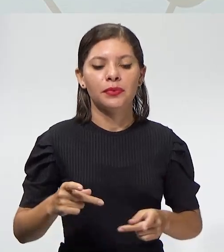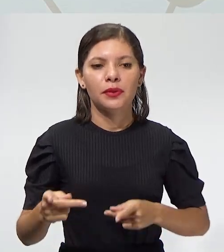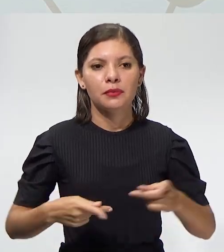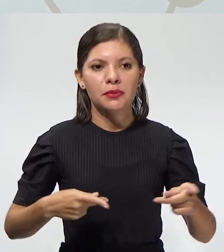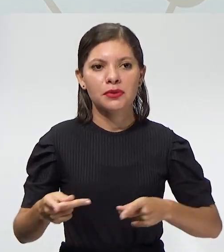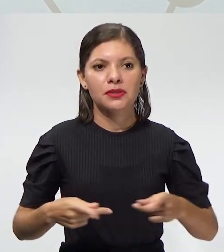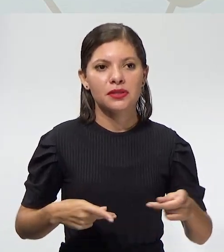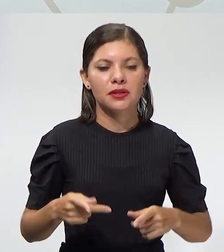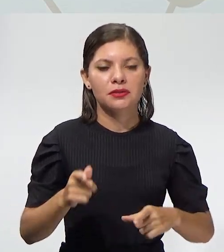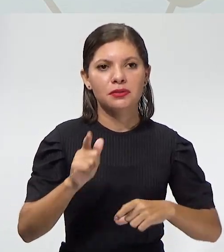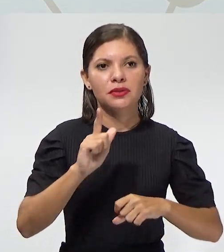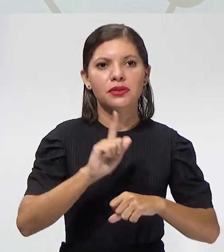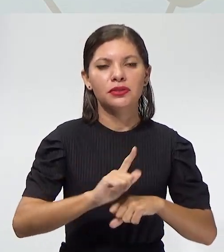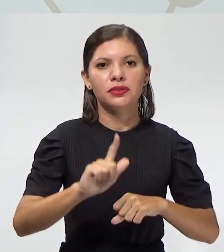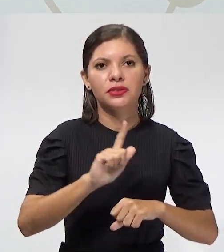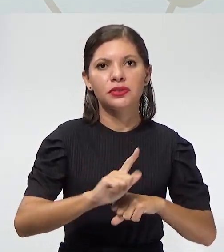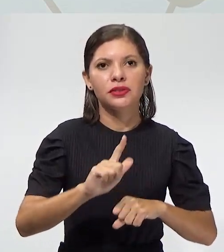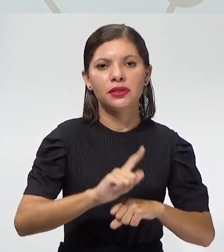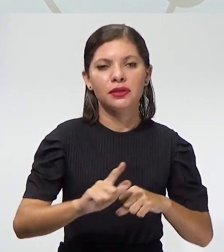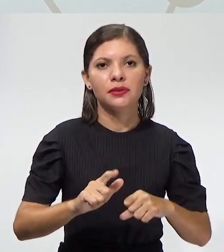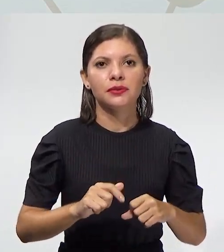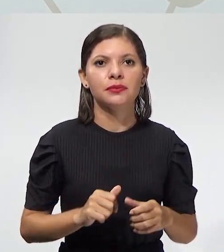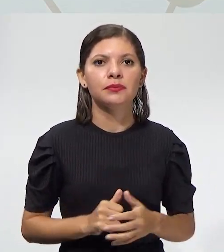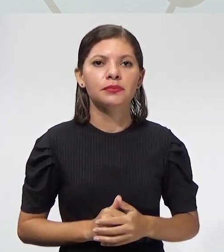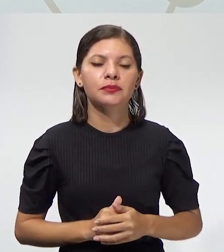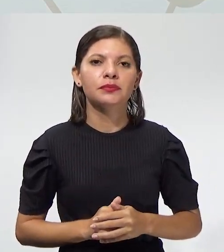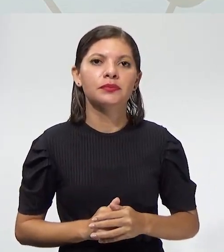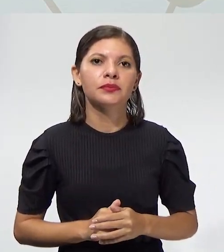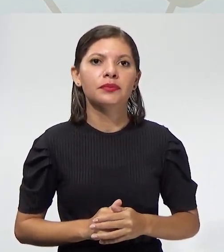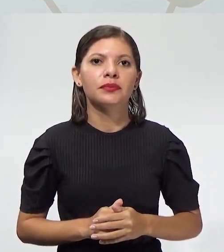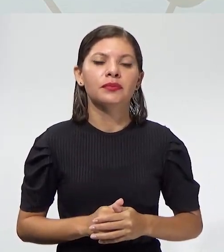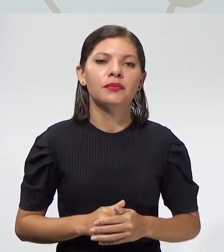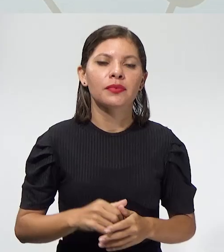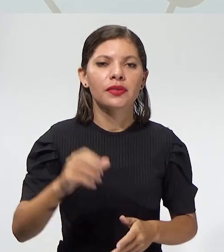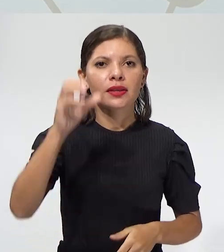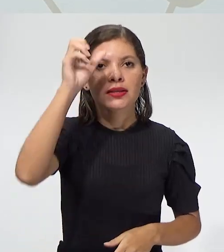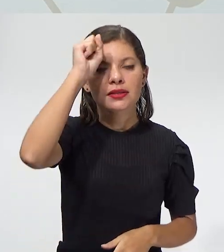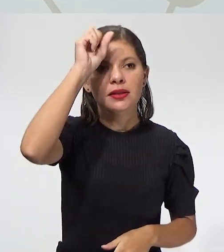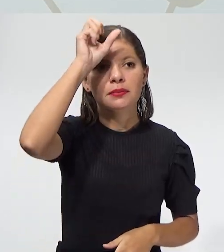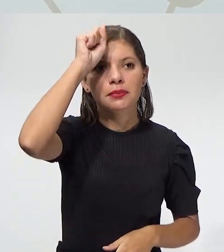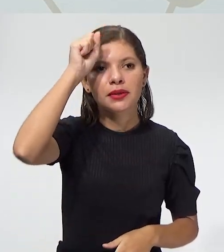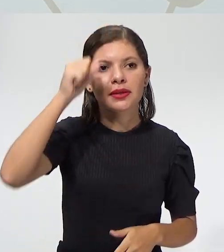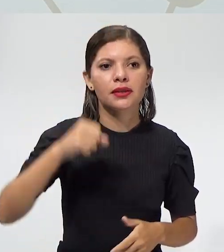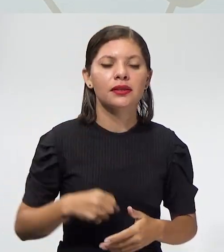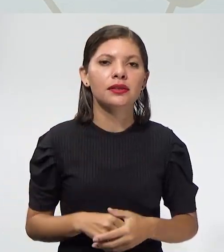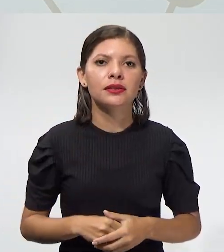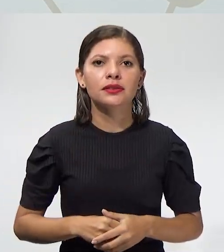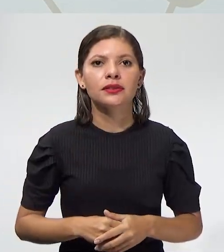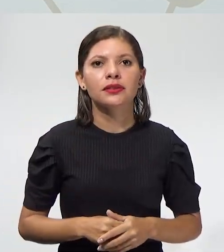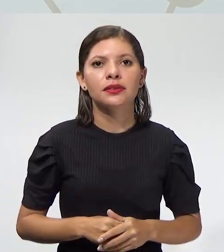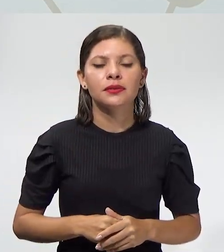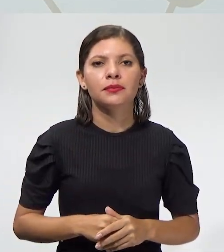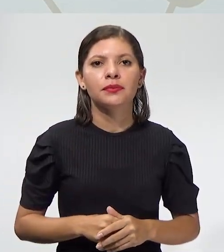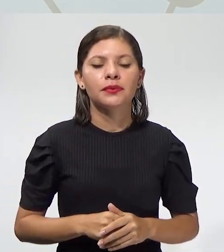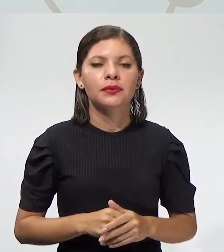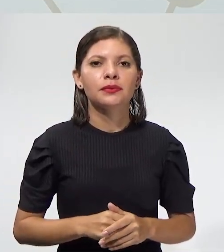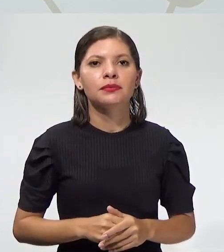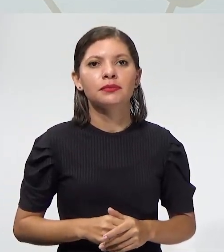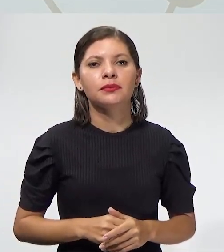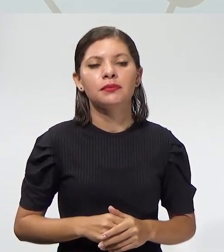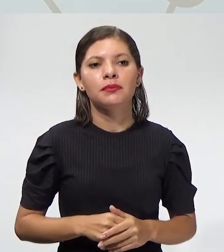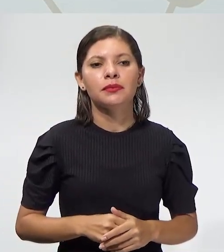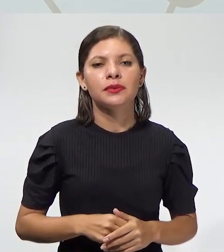trabalha hoje, sobre os processos de gestão. Então, assim, vai ser uma troca enorme